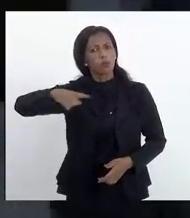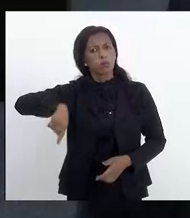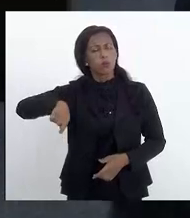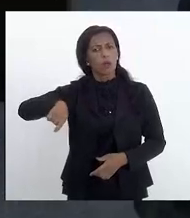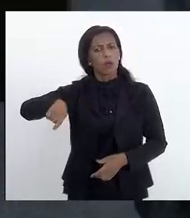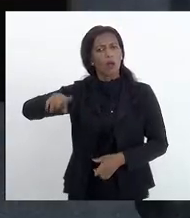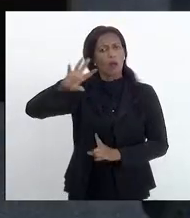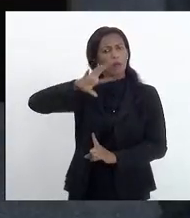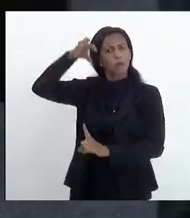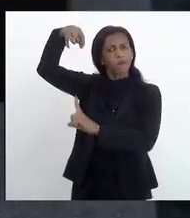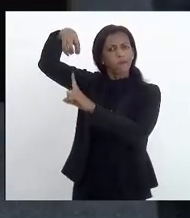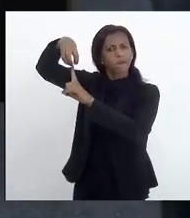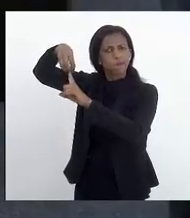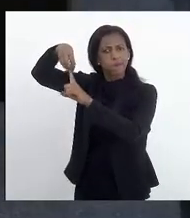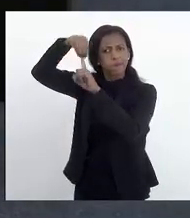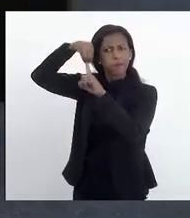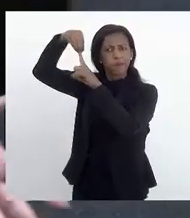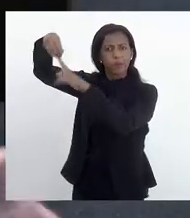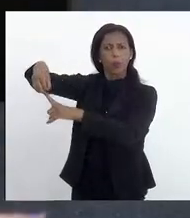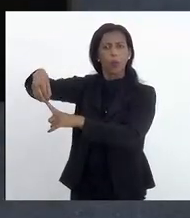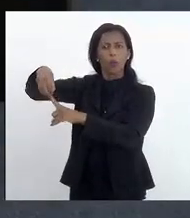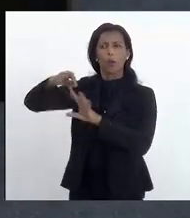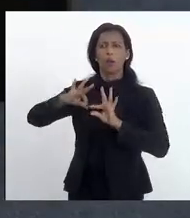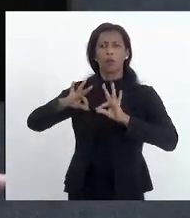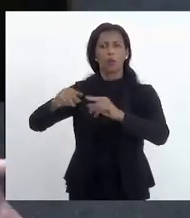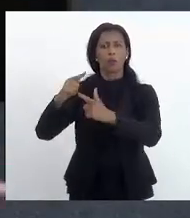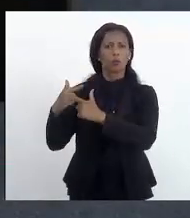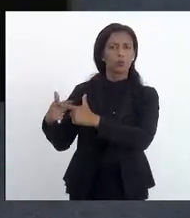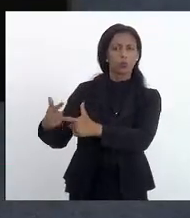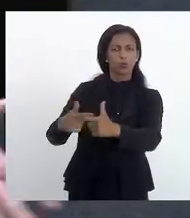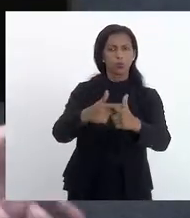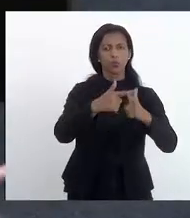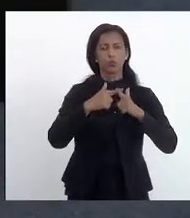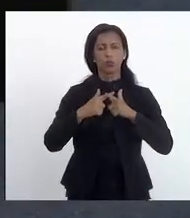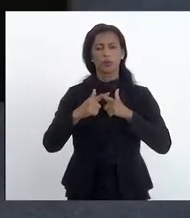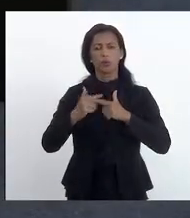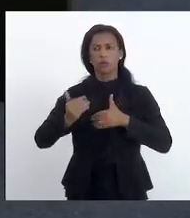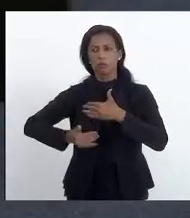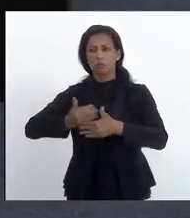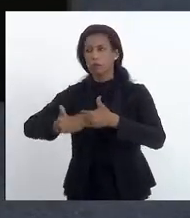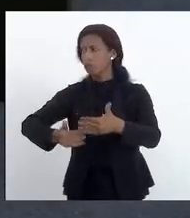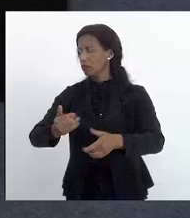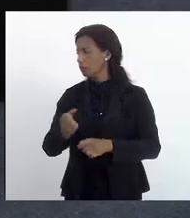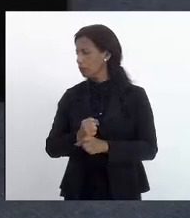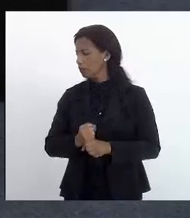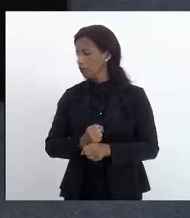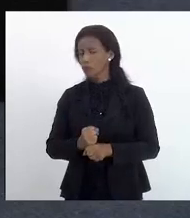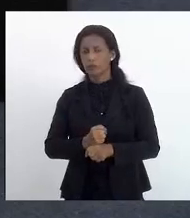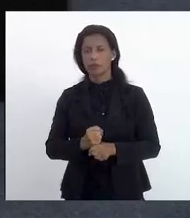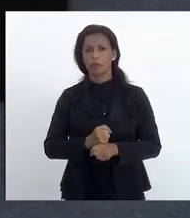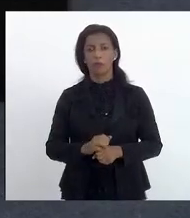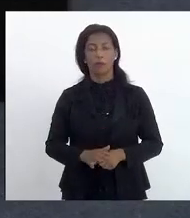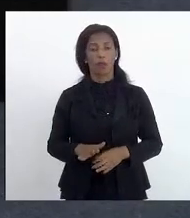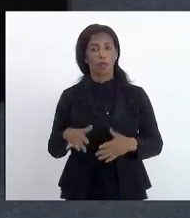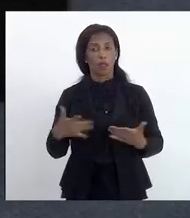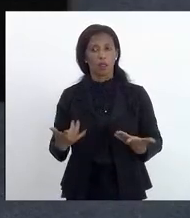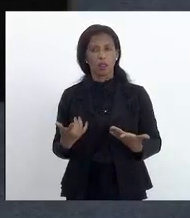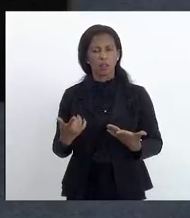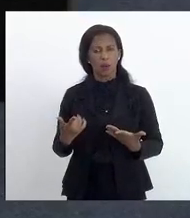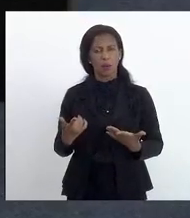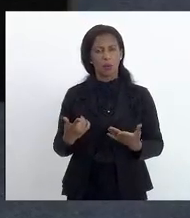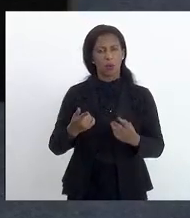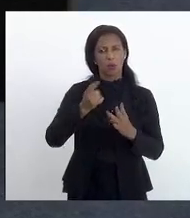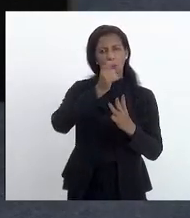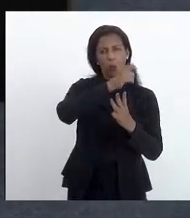arcar com todas as mazelas que foram feitas durante todos esses anos? Então, mexer no